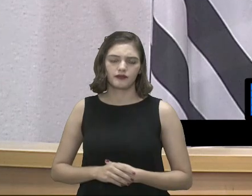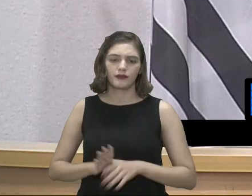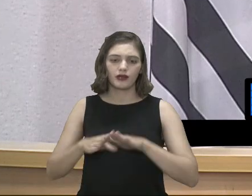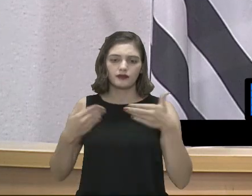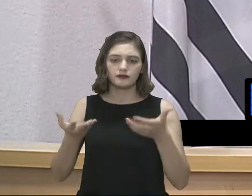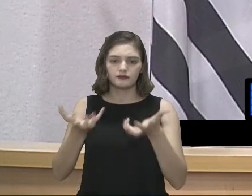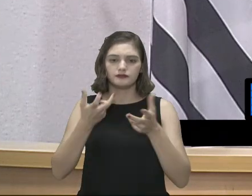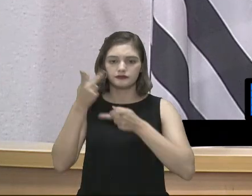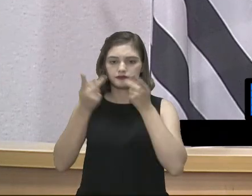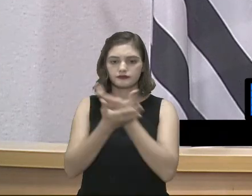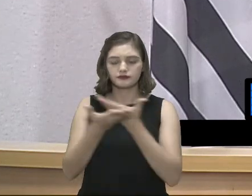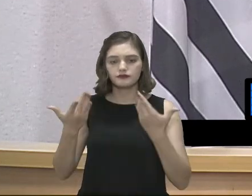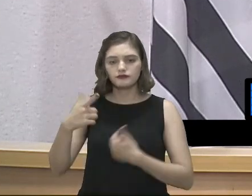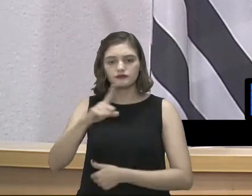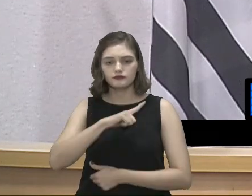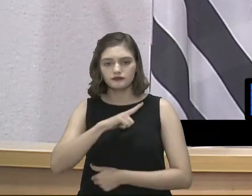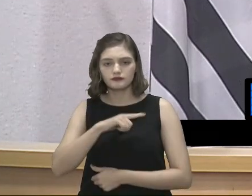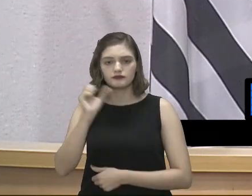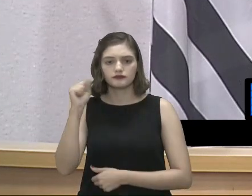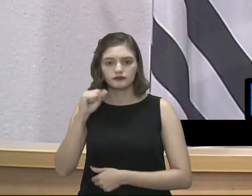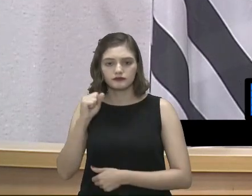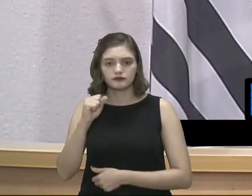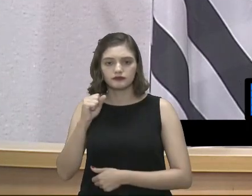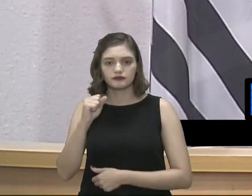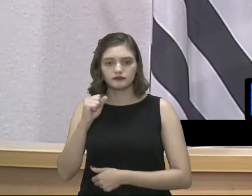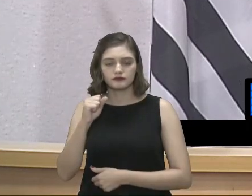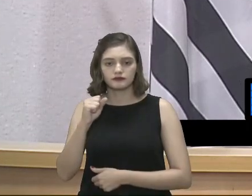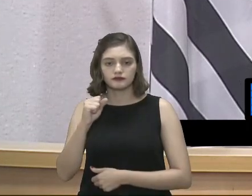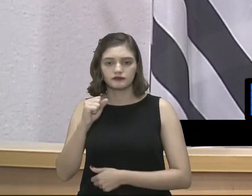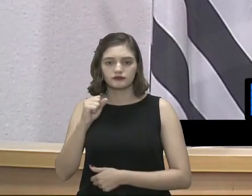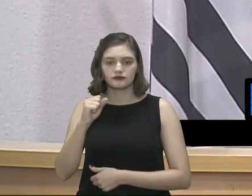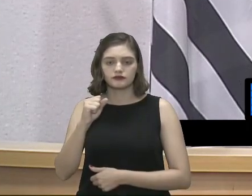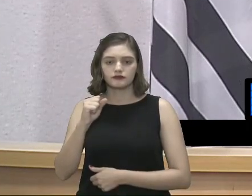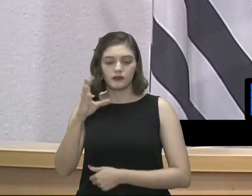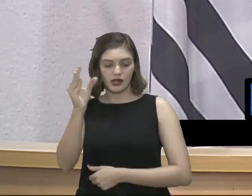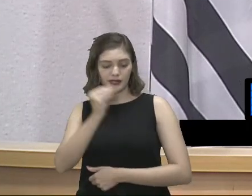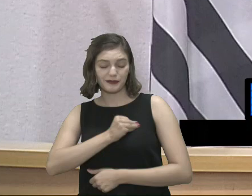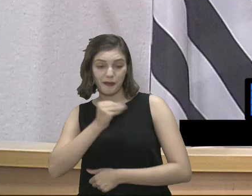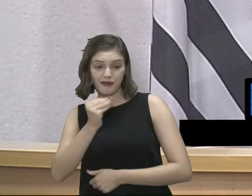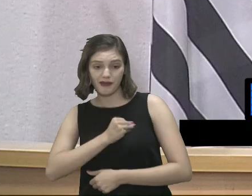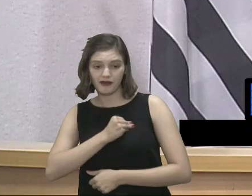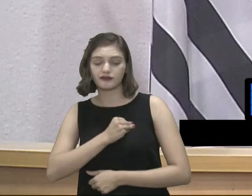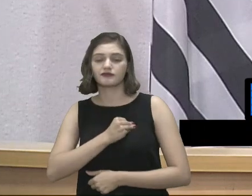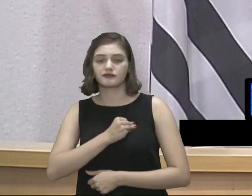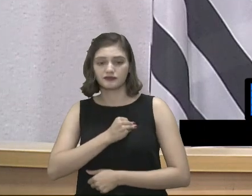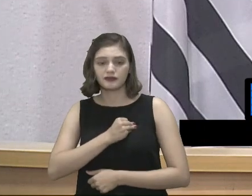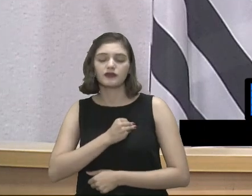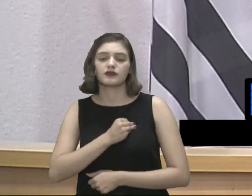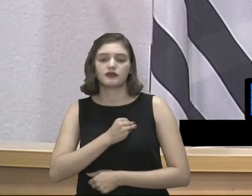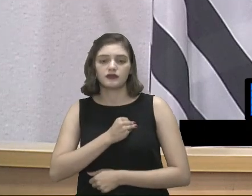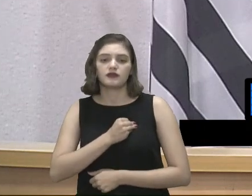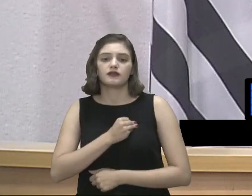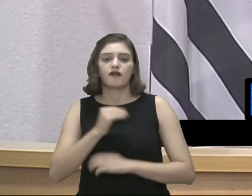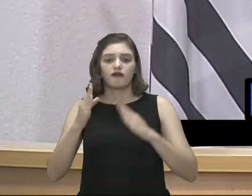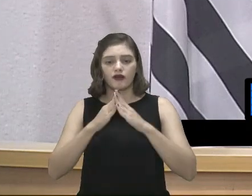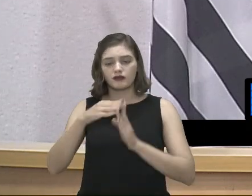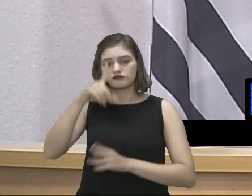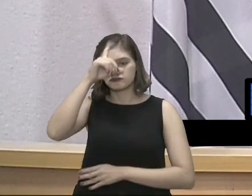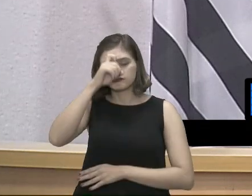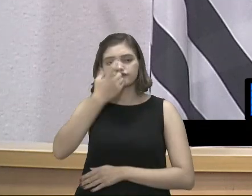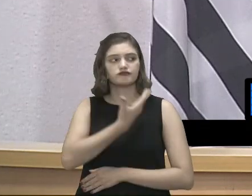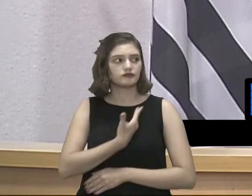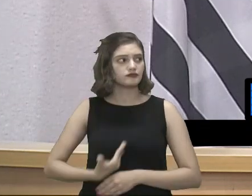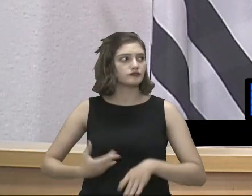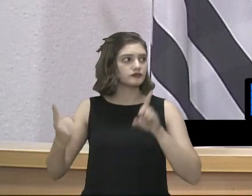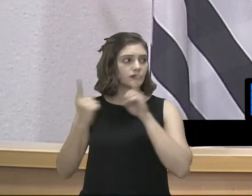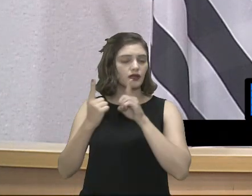queria trazer, assim, que ainda existe esse, eu vou dizer assim, esse pecado nas nossas unidades de saúde pública, no atendimento para conosco,